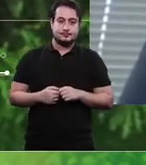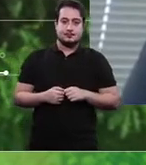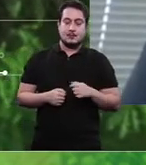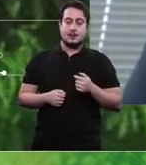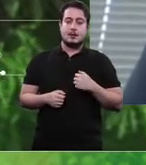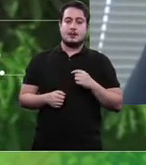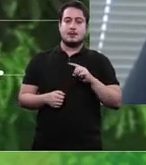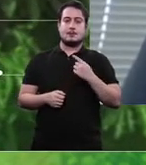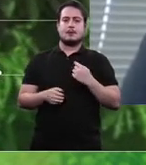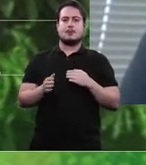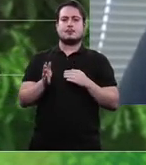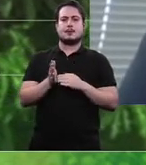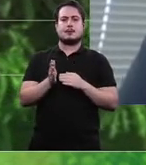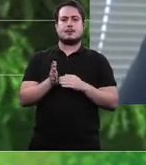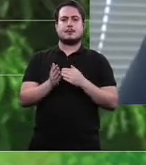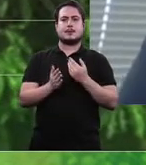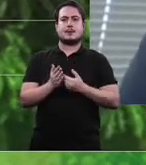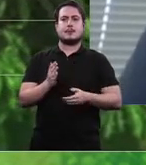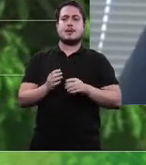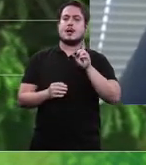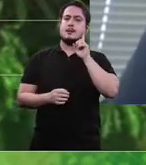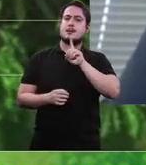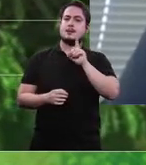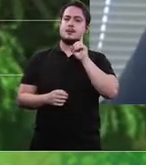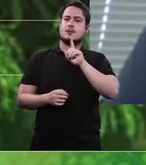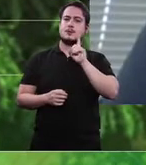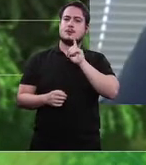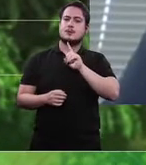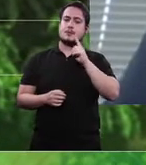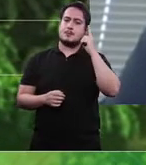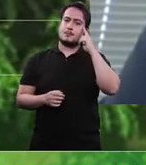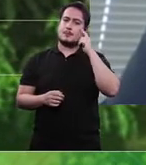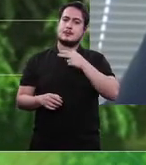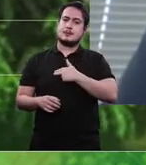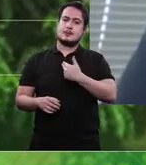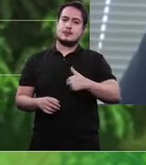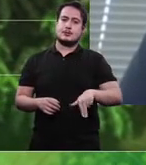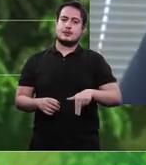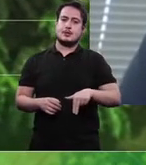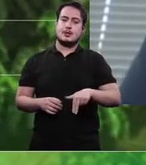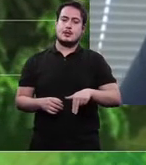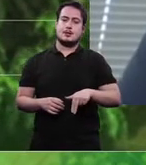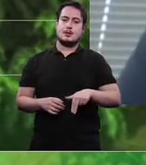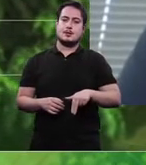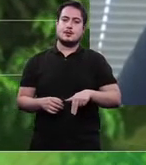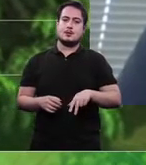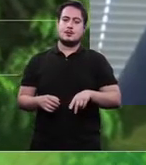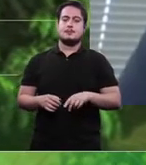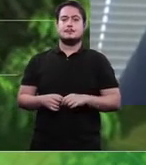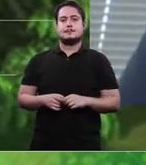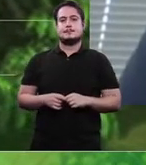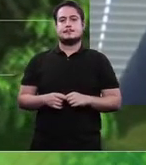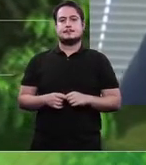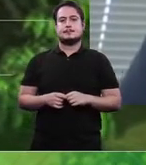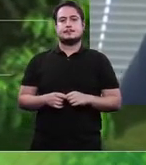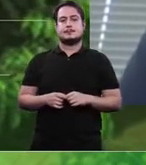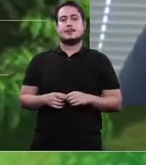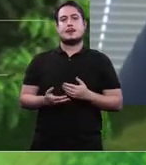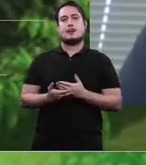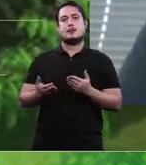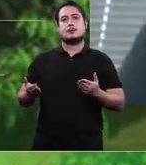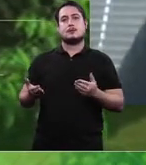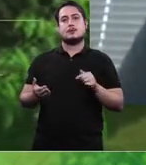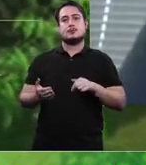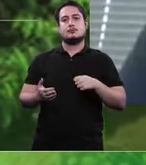ficamos só atrás de Estados Unidos, se pensar ali em China e Hong Kong como uma coisa só, nós estamos